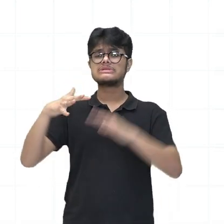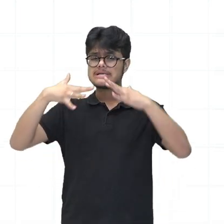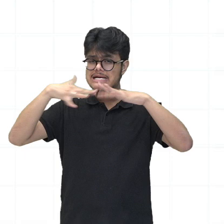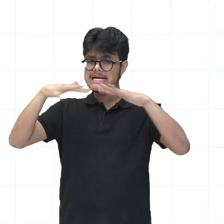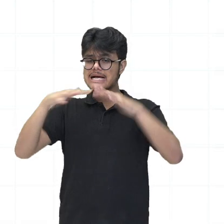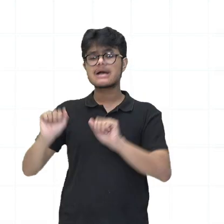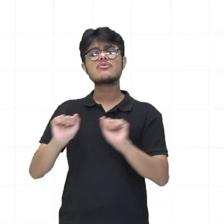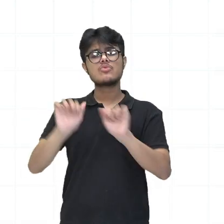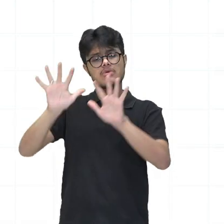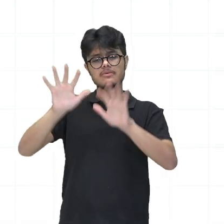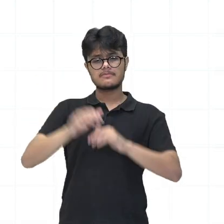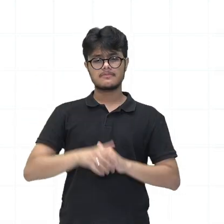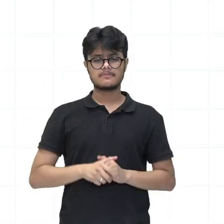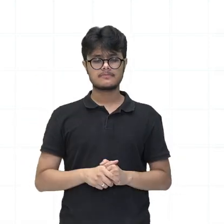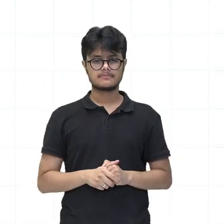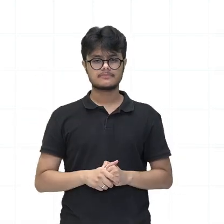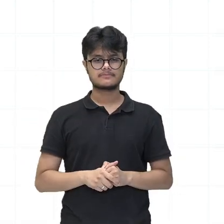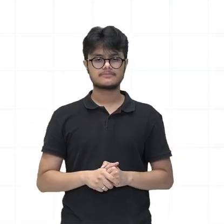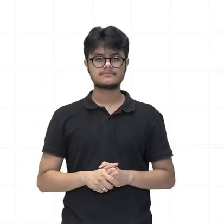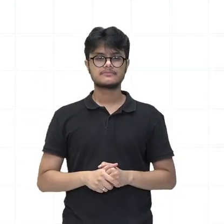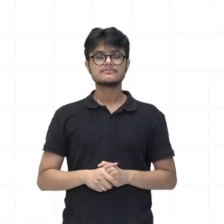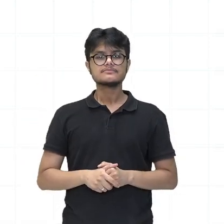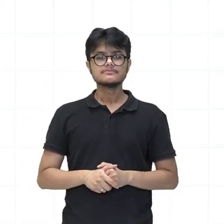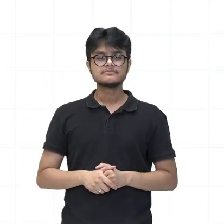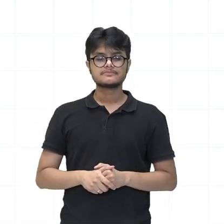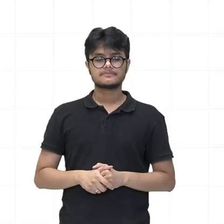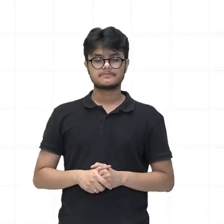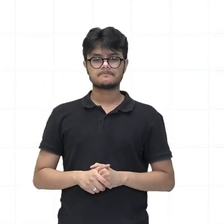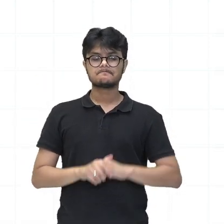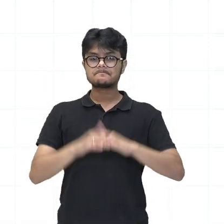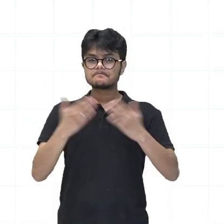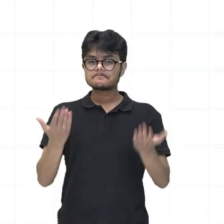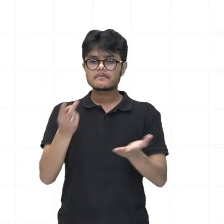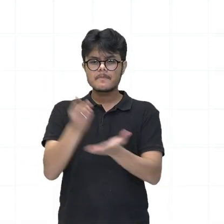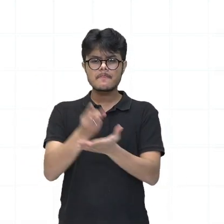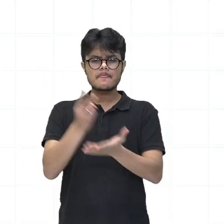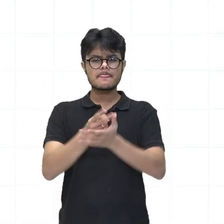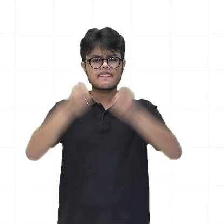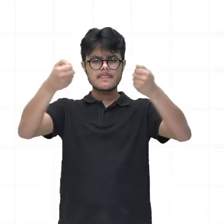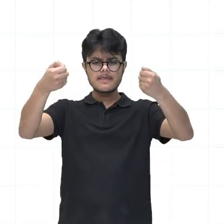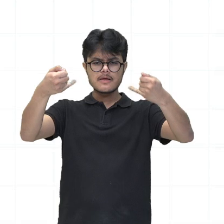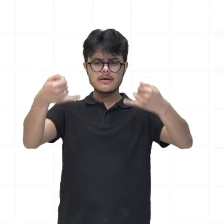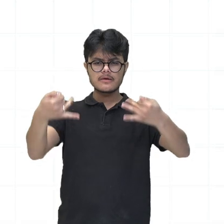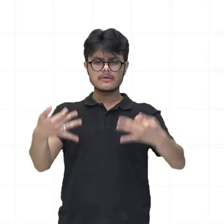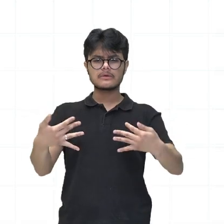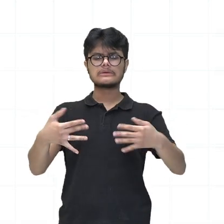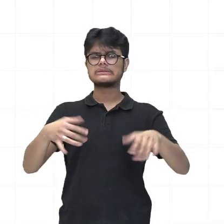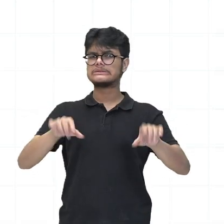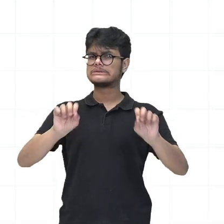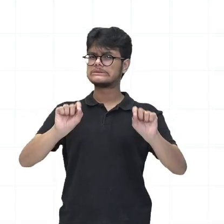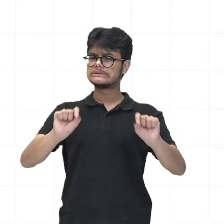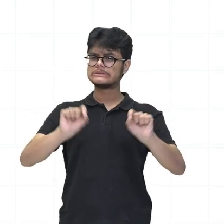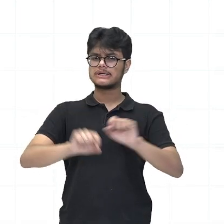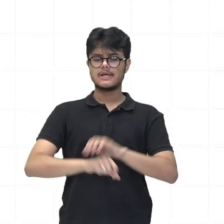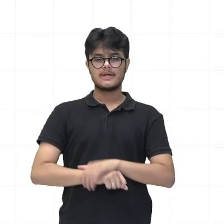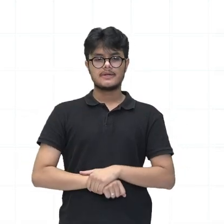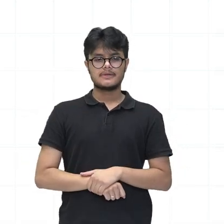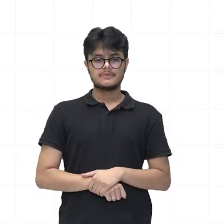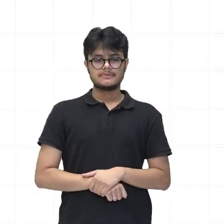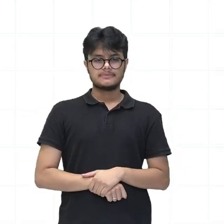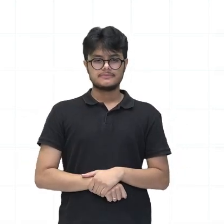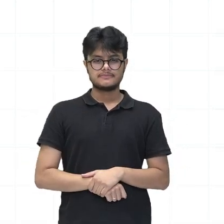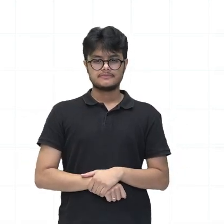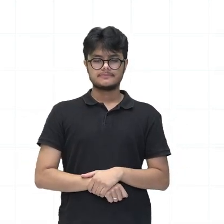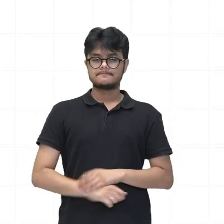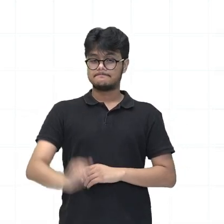veicular, certo? E toda vez que a gente fala toda vez que nós falamos